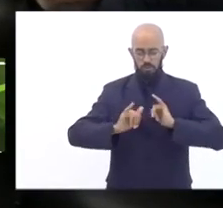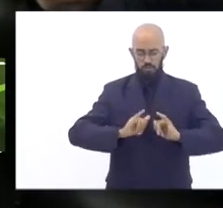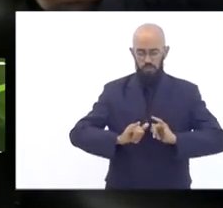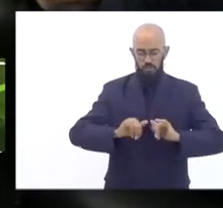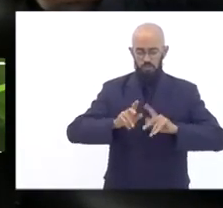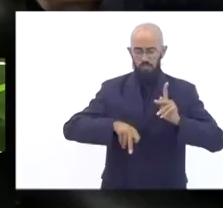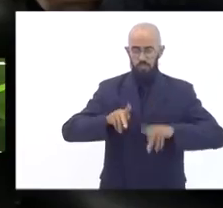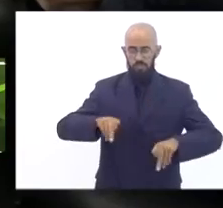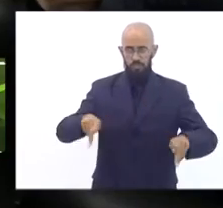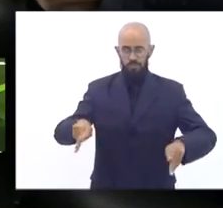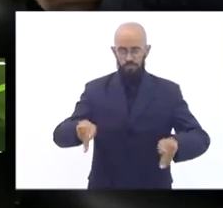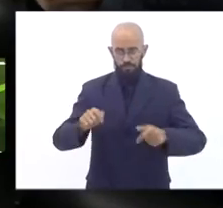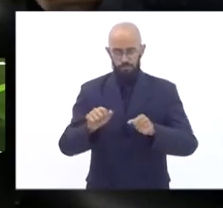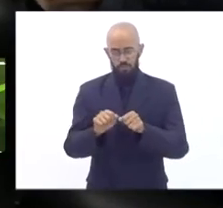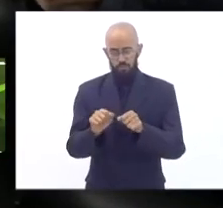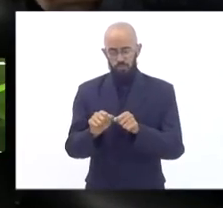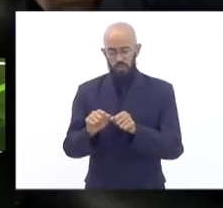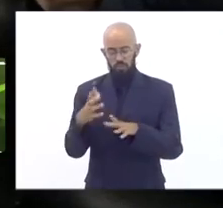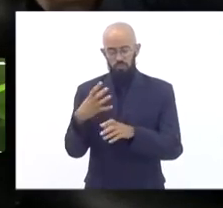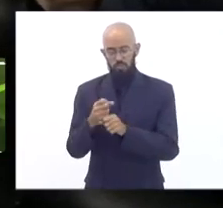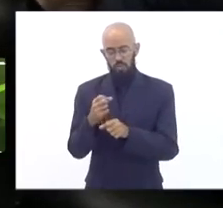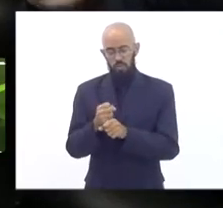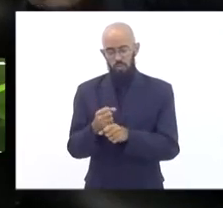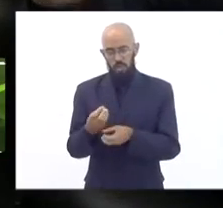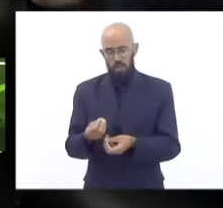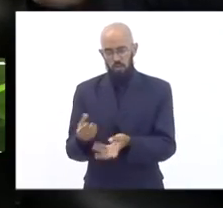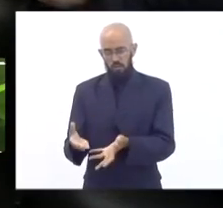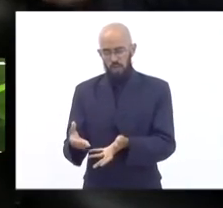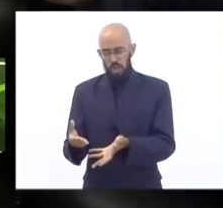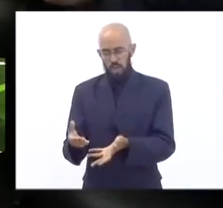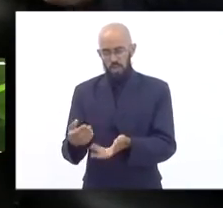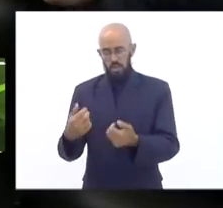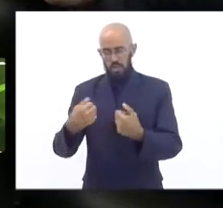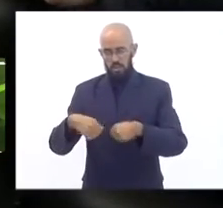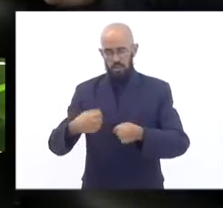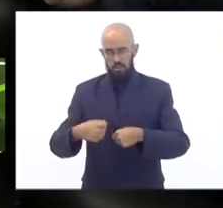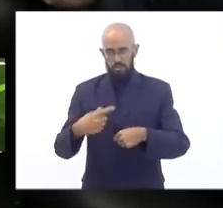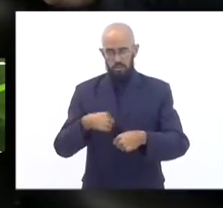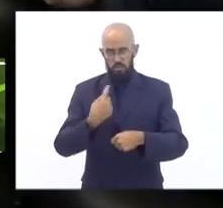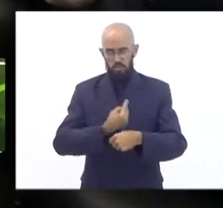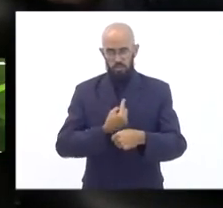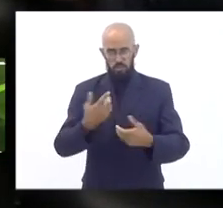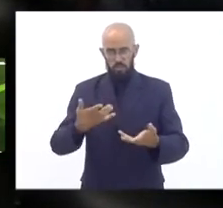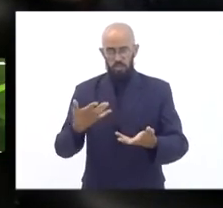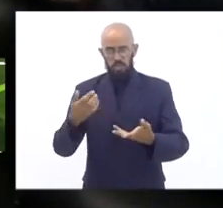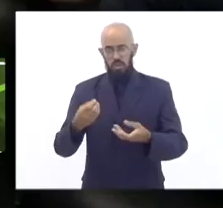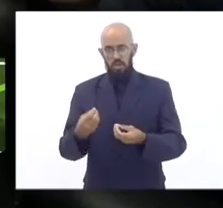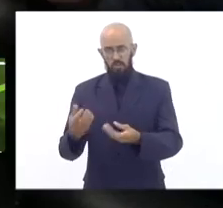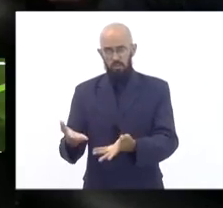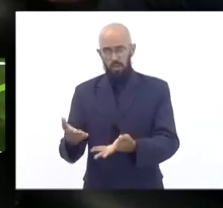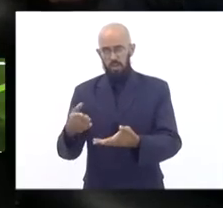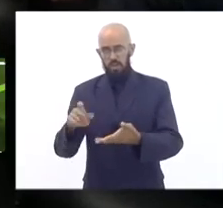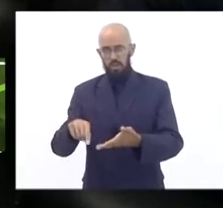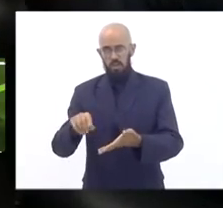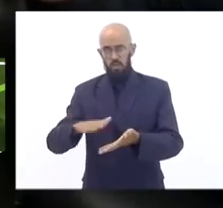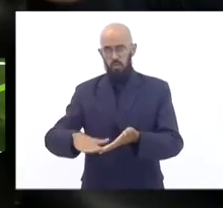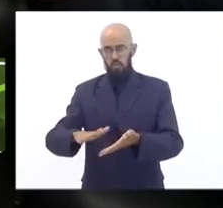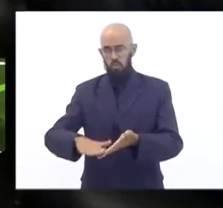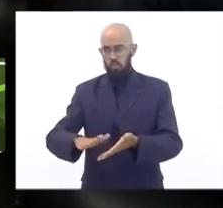conta entre oferta e demanda, né? A oferta, ela vai trazer as informações de custos, inclusive